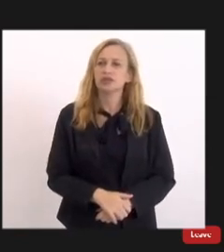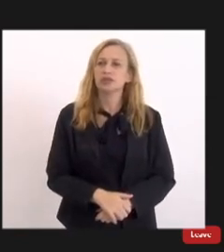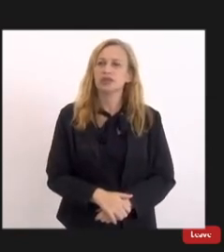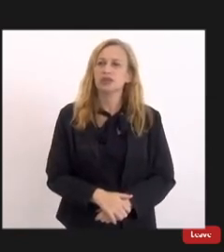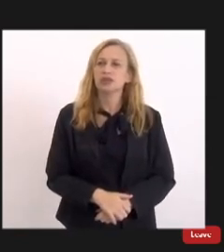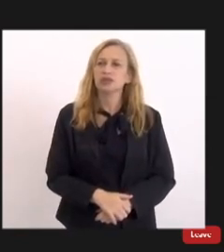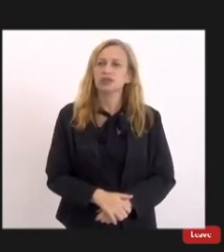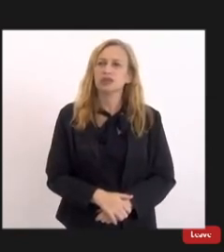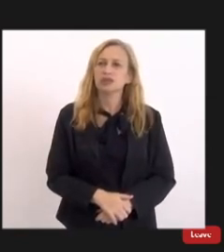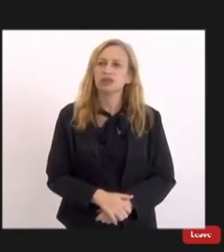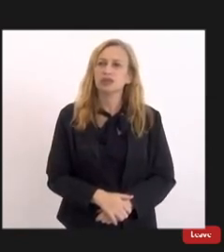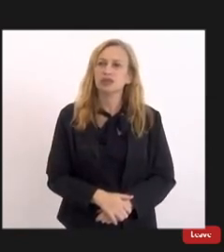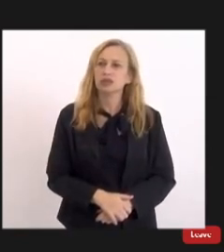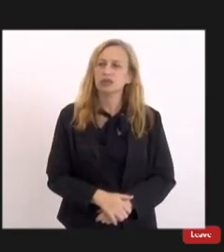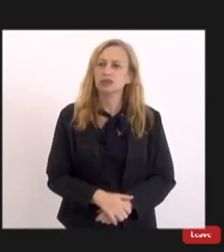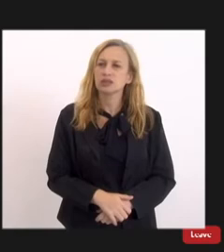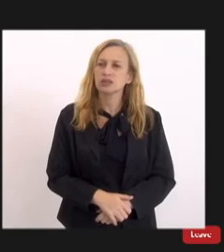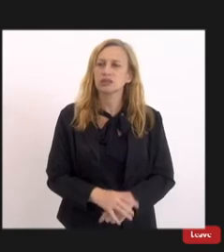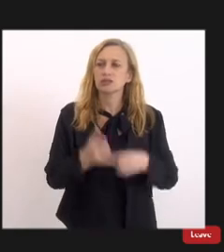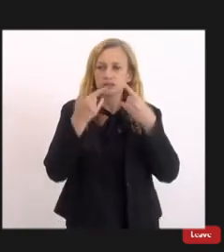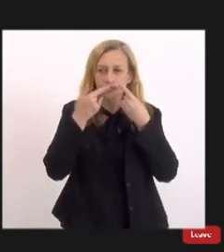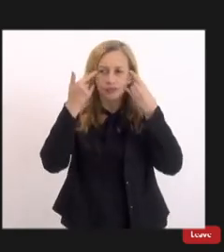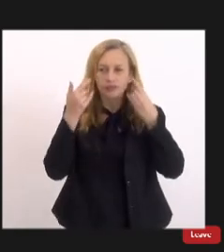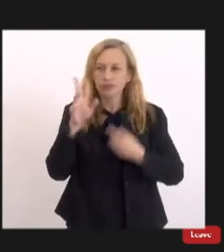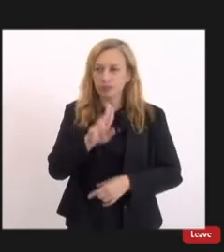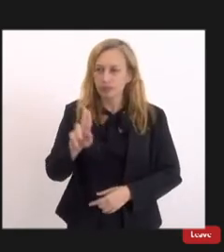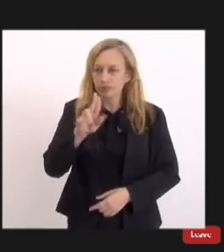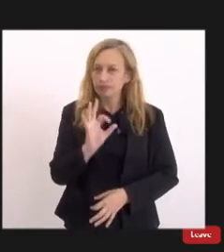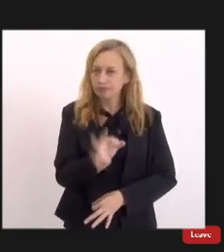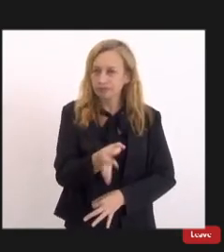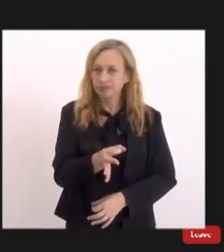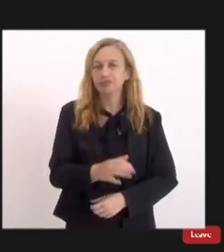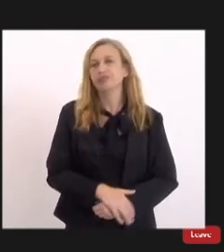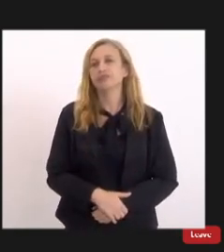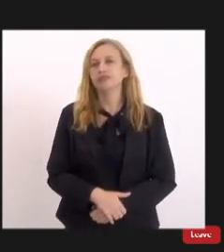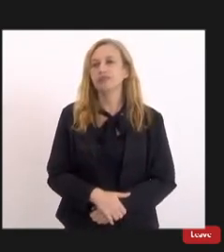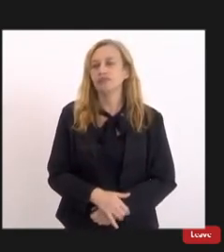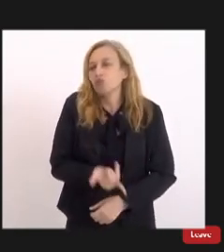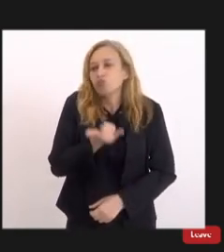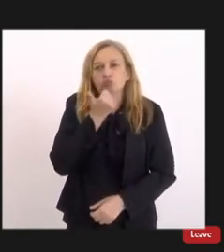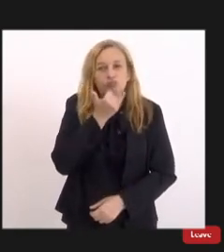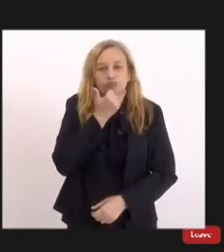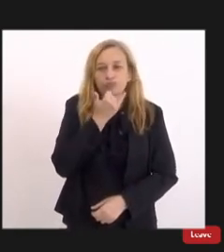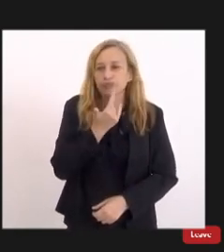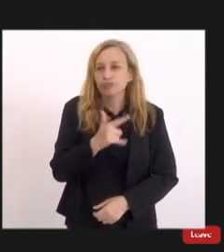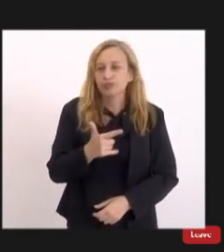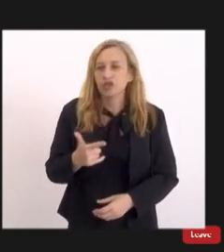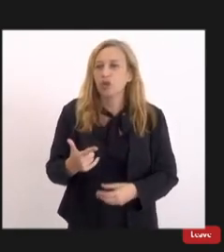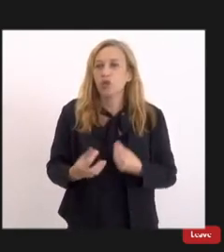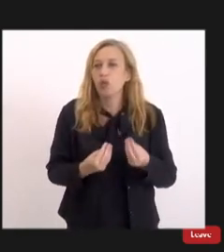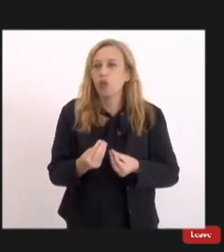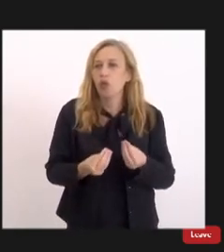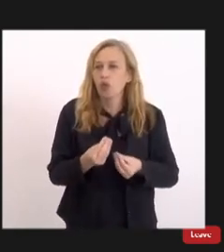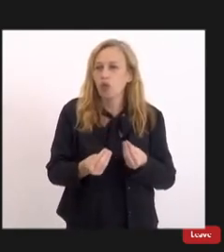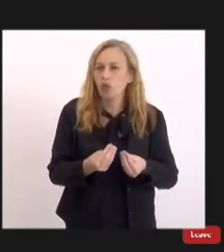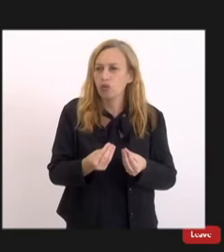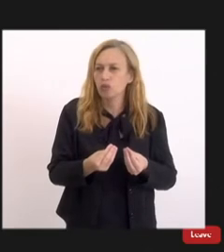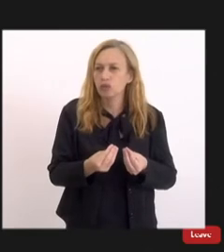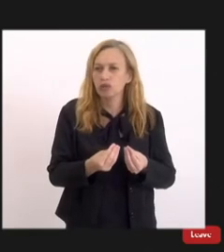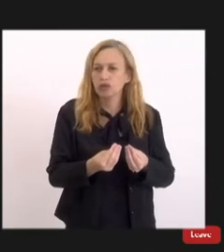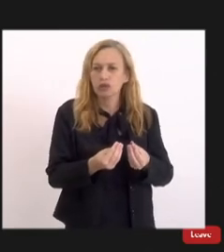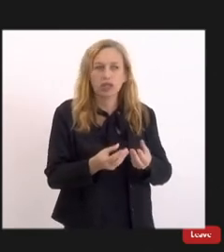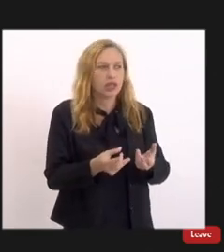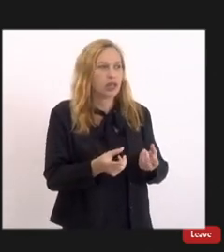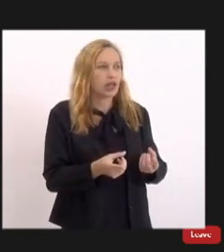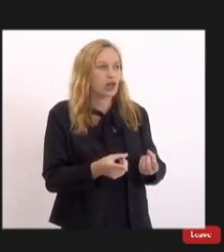garantir as máscaras, né, como já foi falado aí, e assim, desculpa, não dá para descentralizar isso para os diretores, não dá para jogar essa responsabilidade nas costas